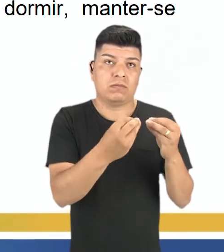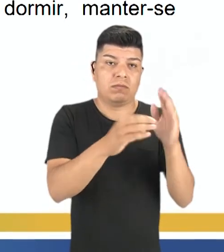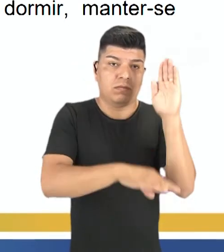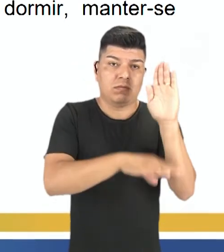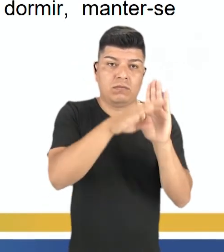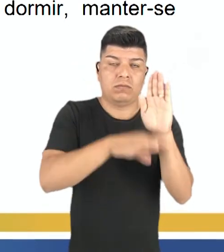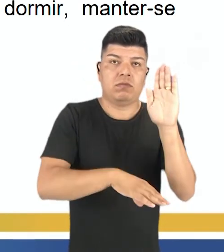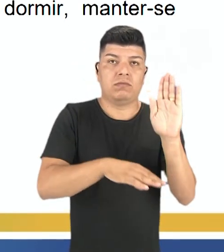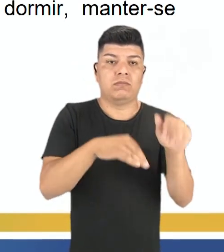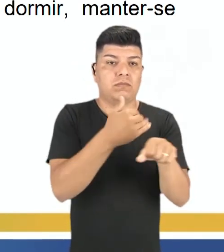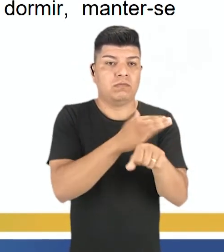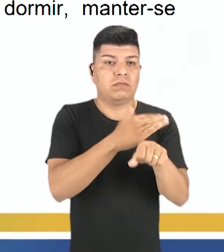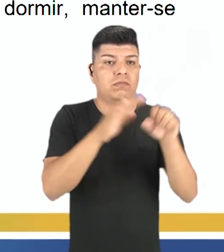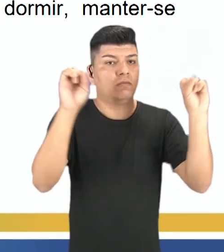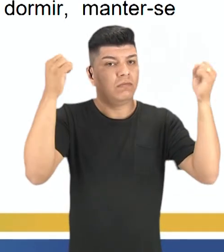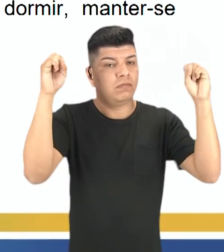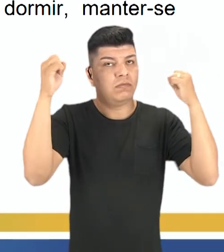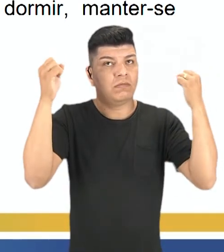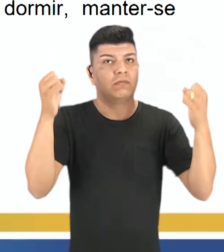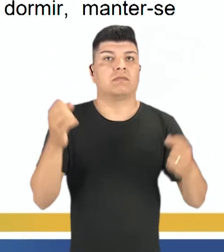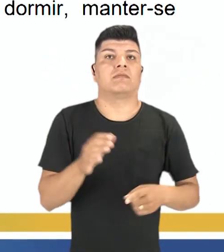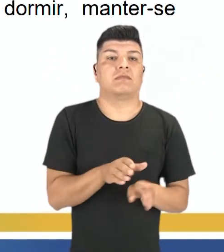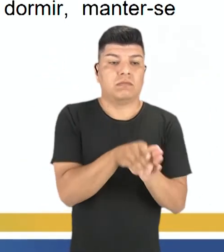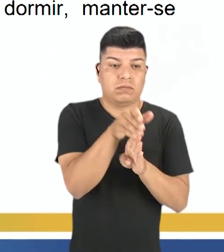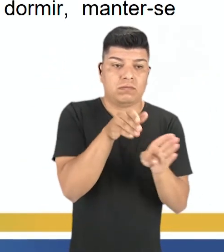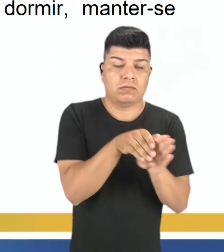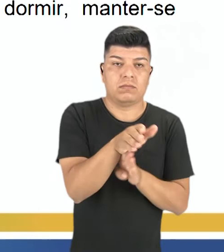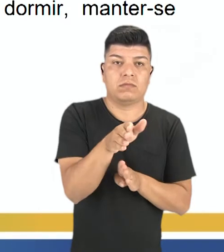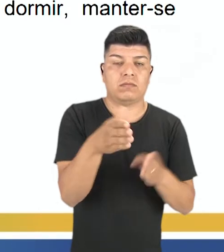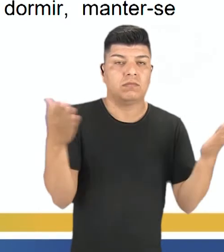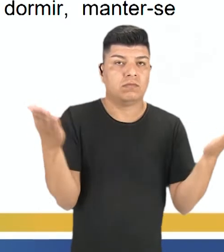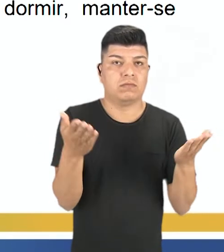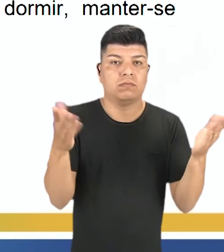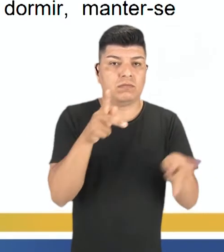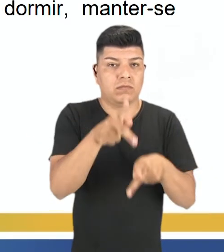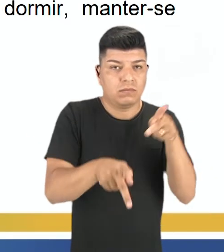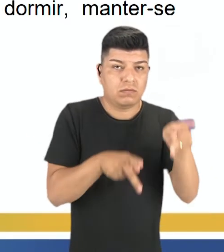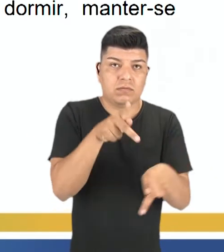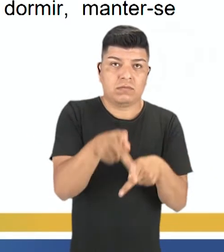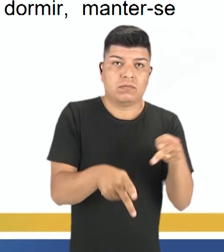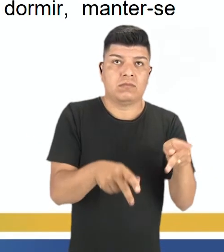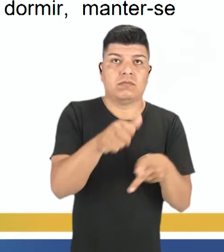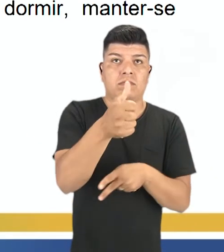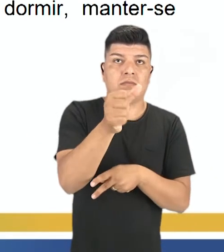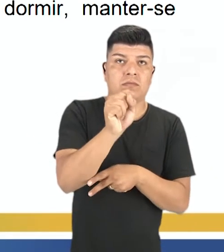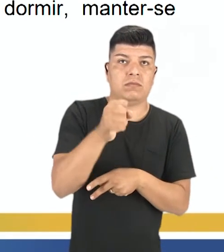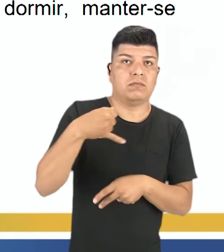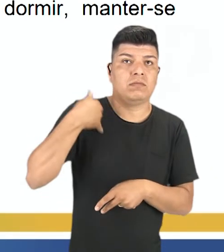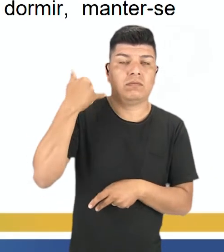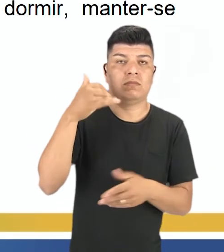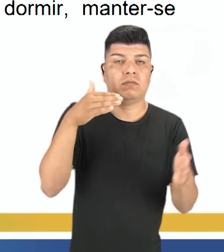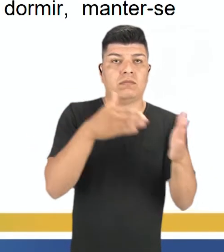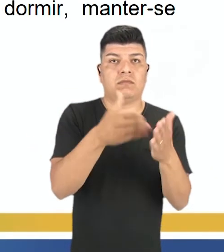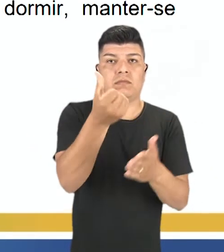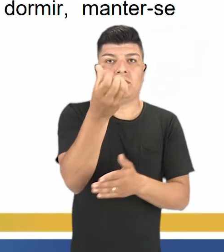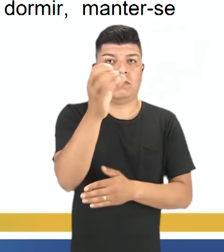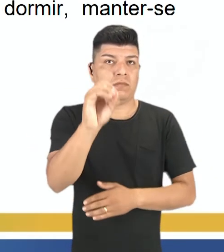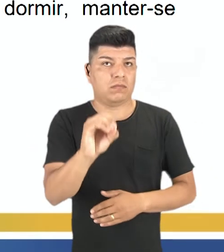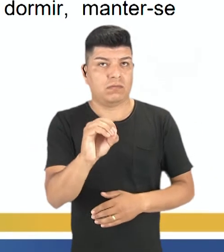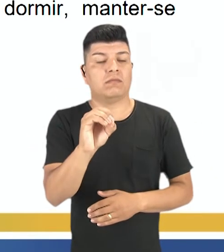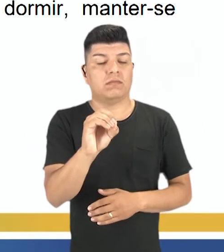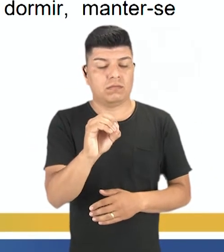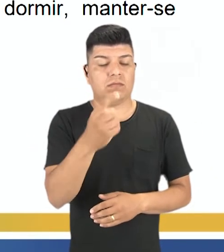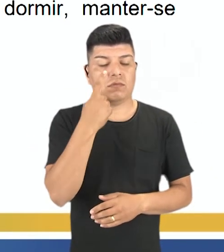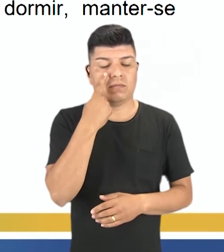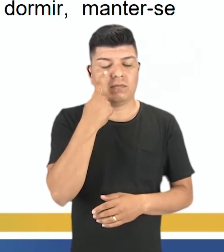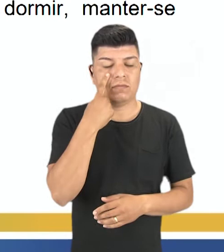atividade física. Tá? De acordo com as recomendações atuais para a população entre 18 e 60 anos, do ponto de vista do